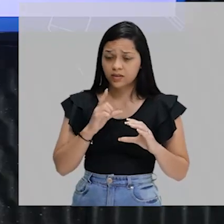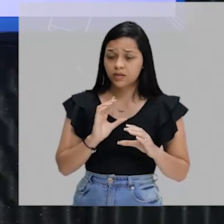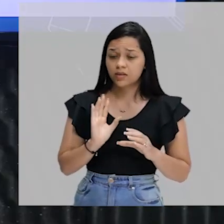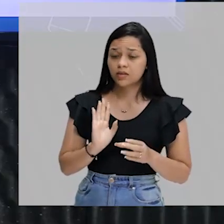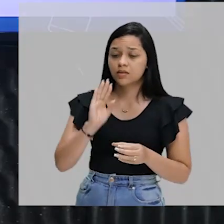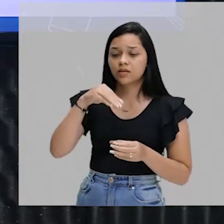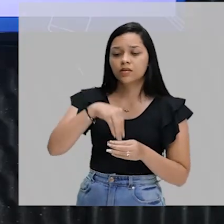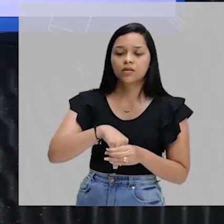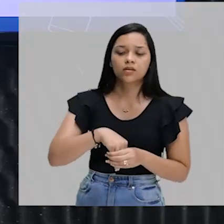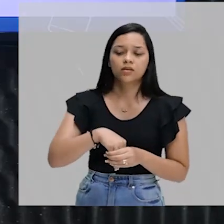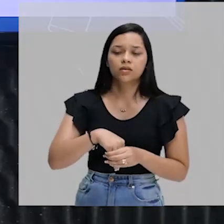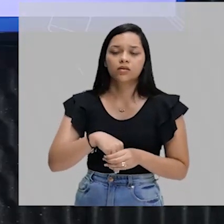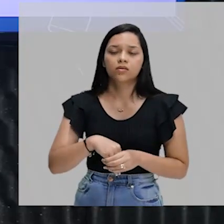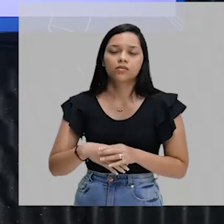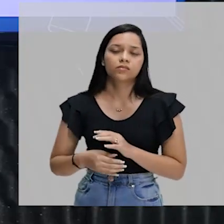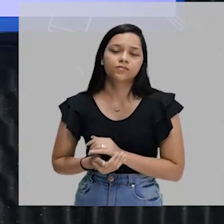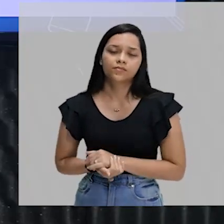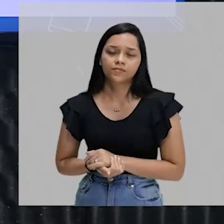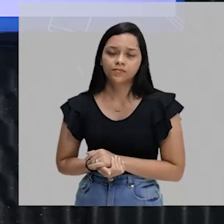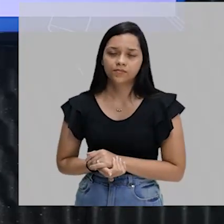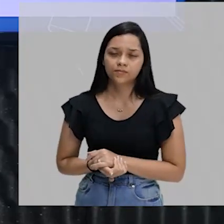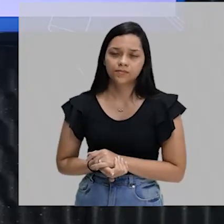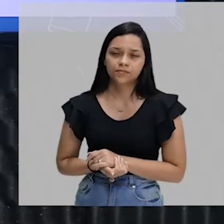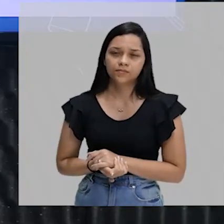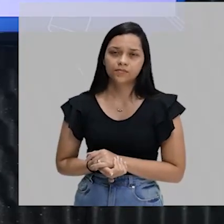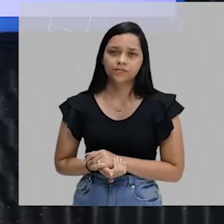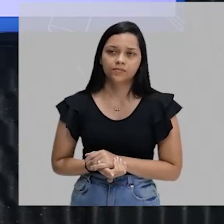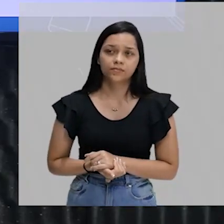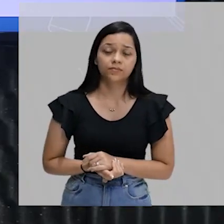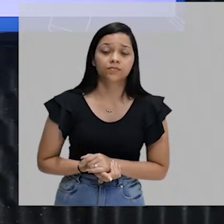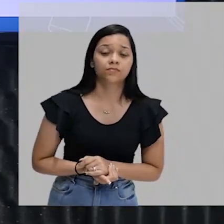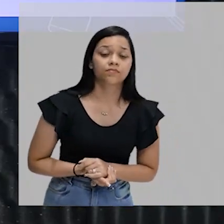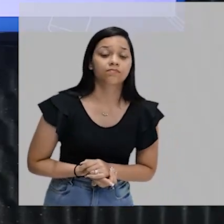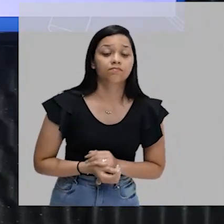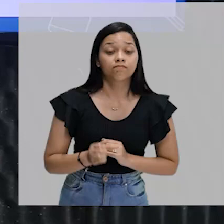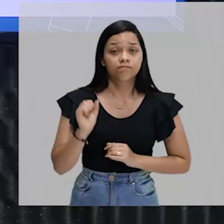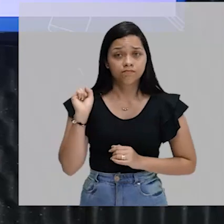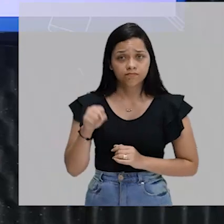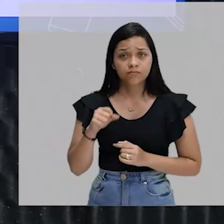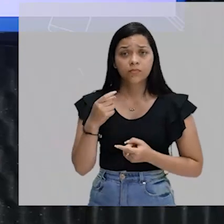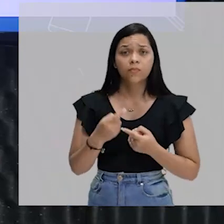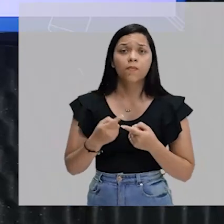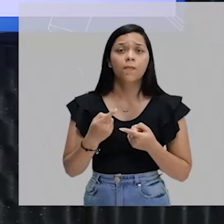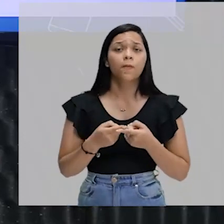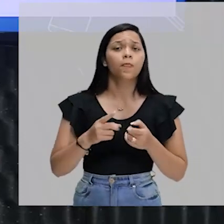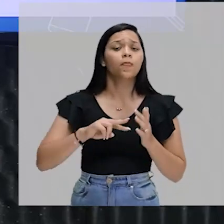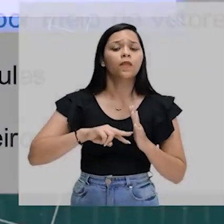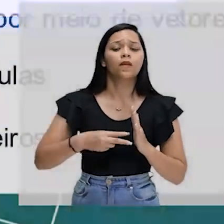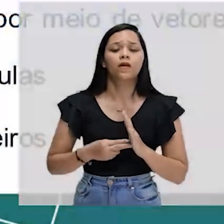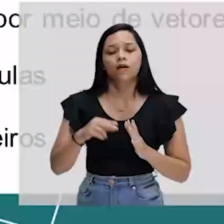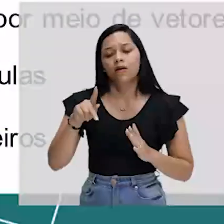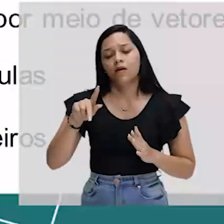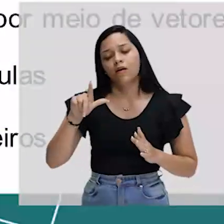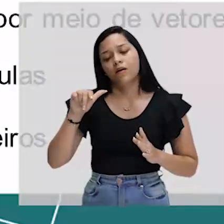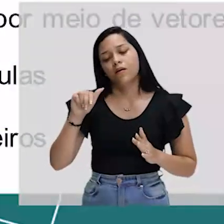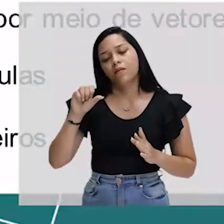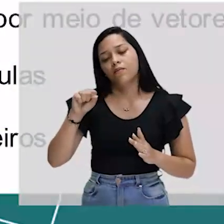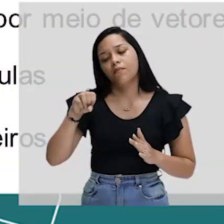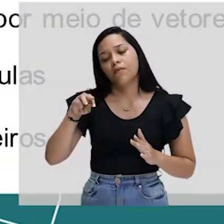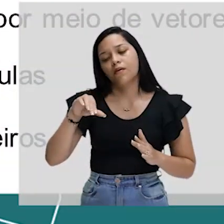genoma do hospedeiro por meio de plasmídio? Com certeza. O que é plasmídio, pessoal? Plasmídio